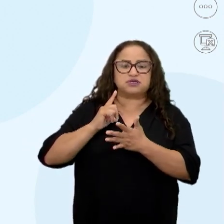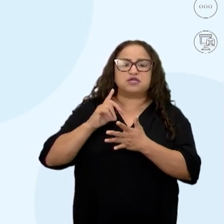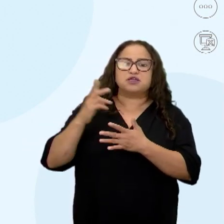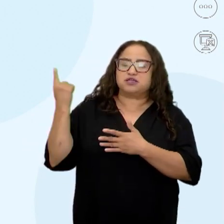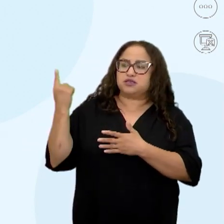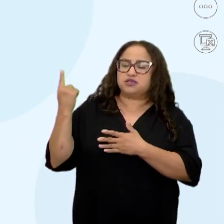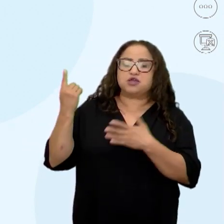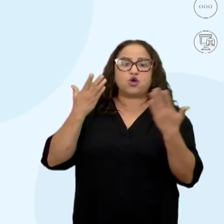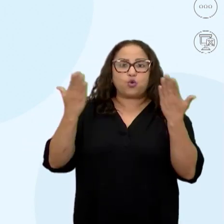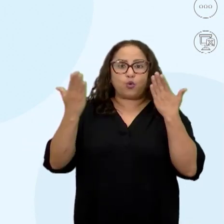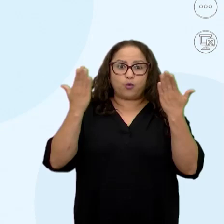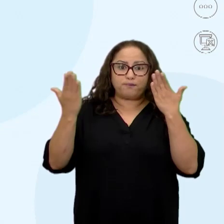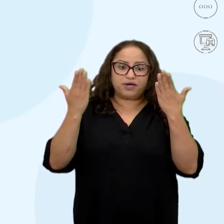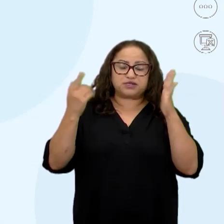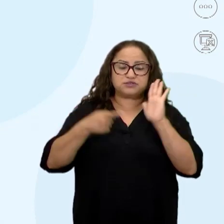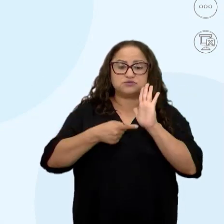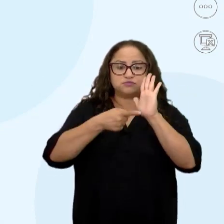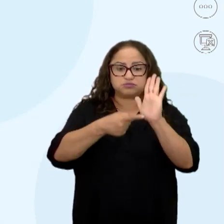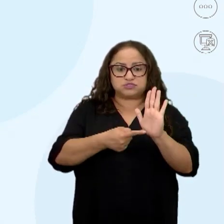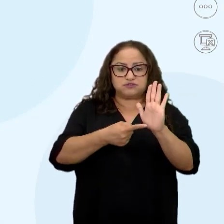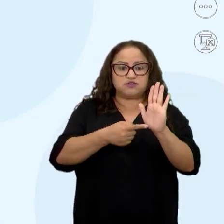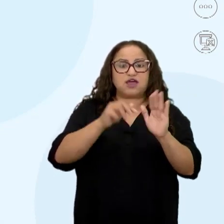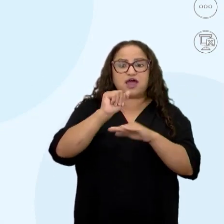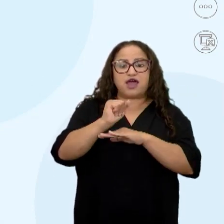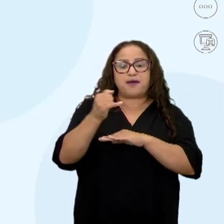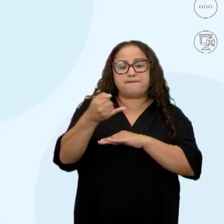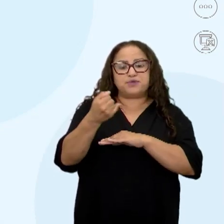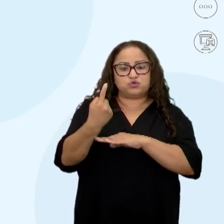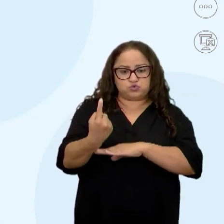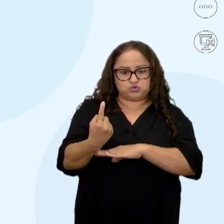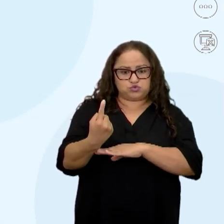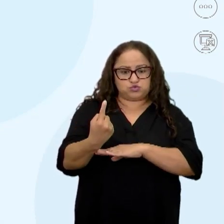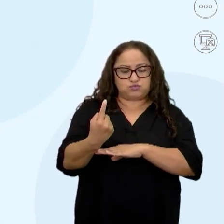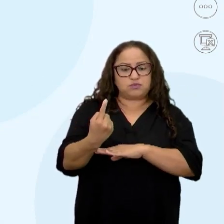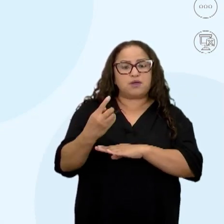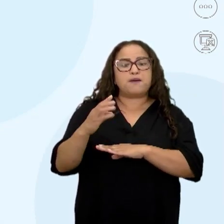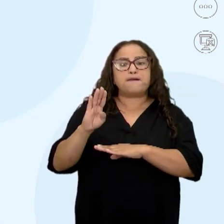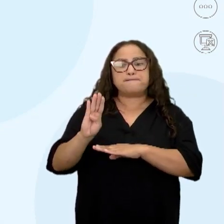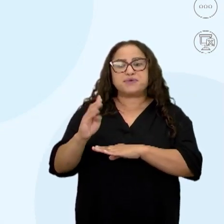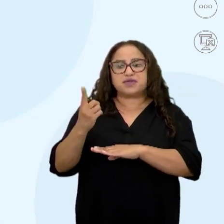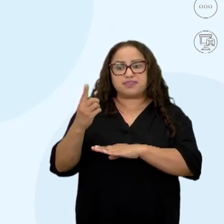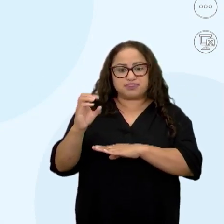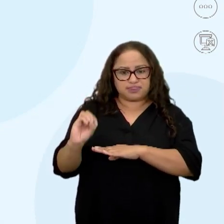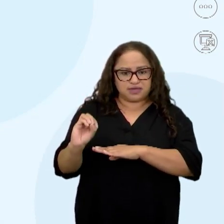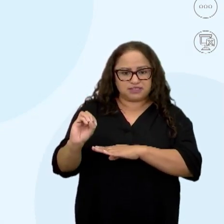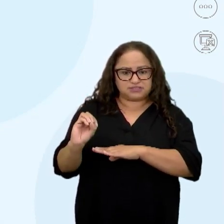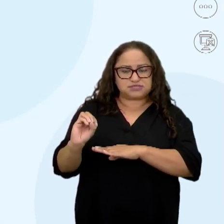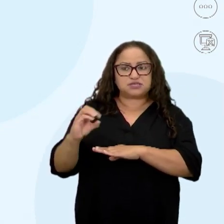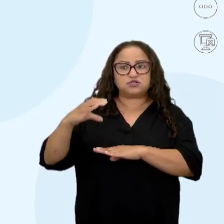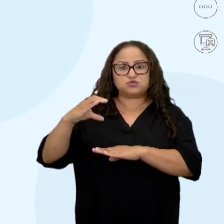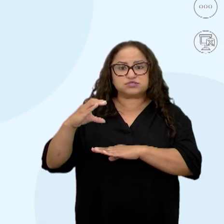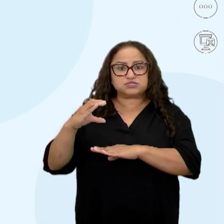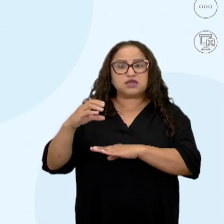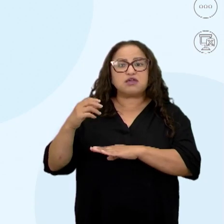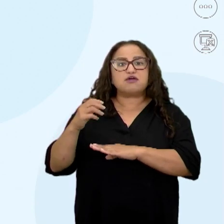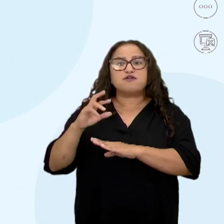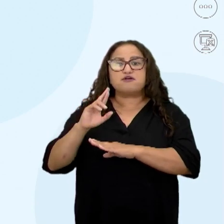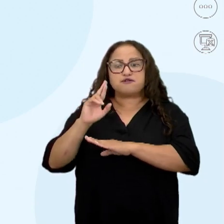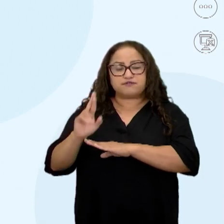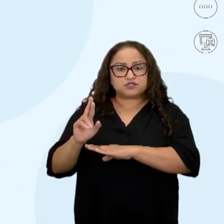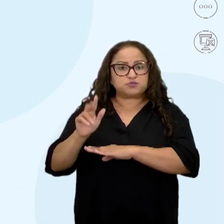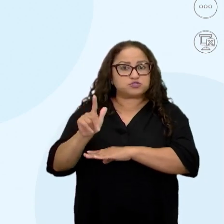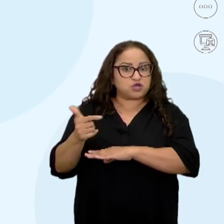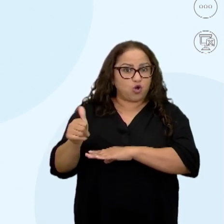fazendo as comparações a gente observa que o ar vai ser o menos um né o bebê vai ser o 10 e o cê vai valer